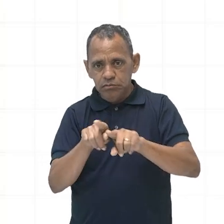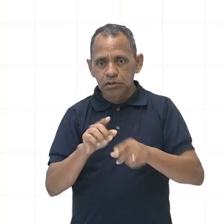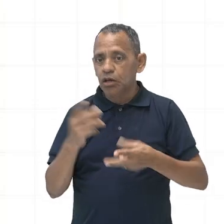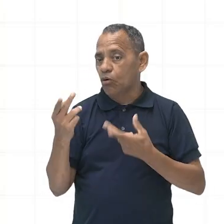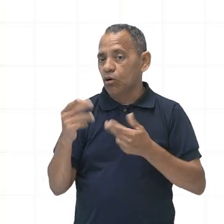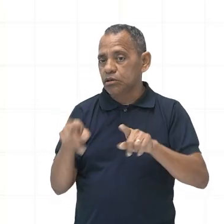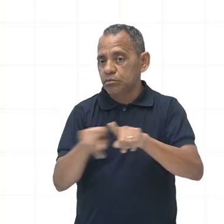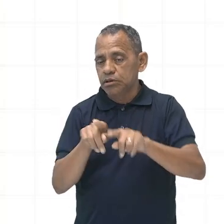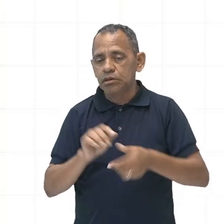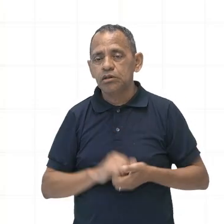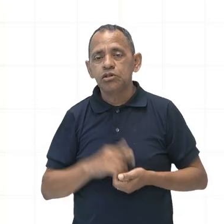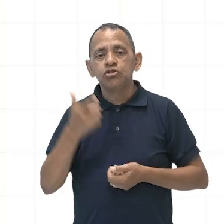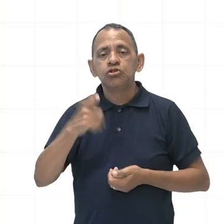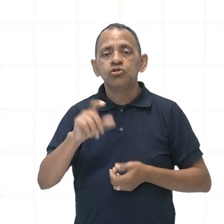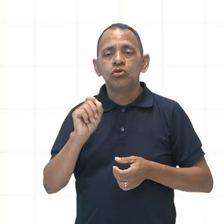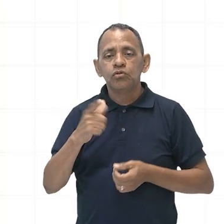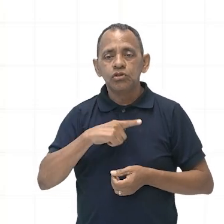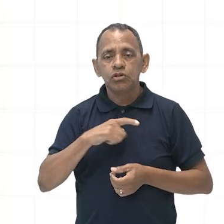Novamente, ó, eu tenho aqui